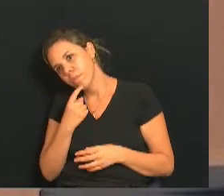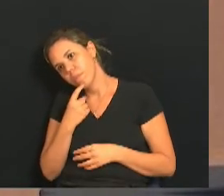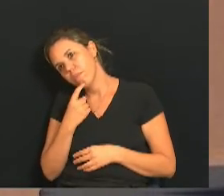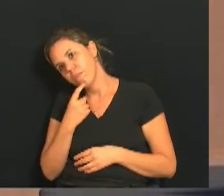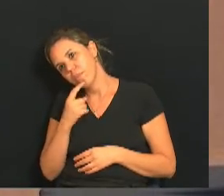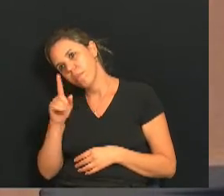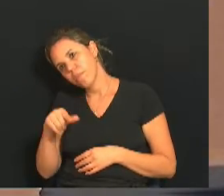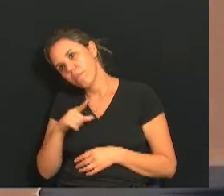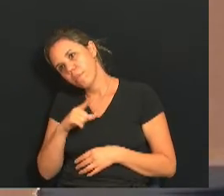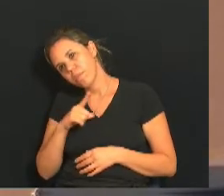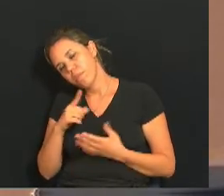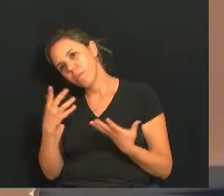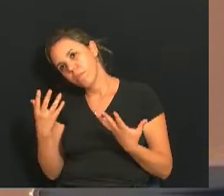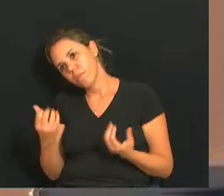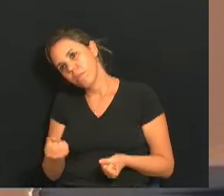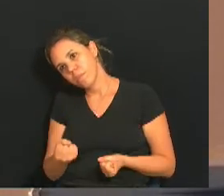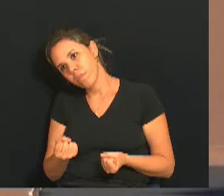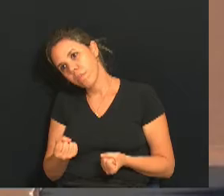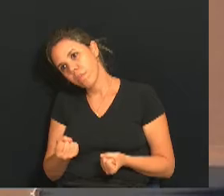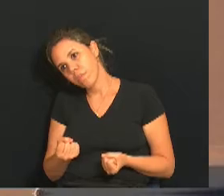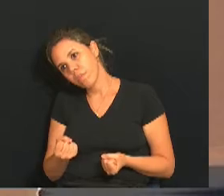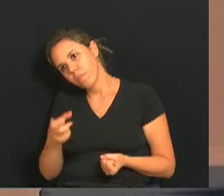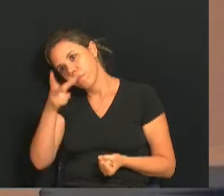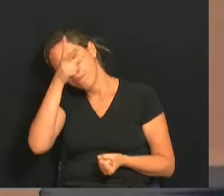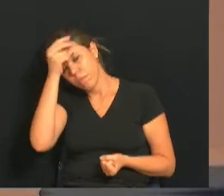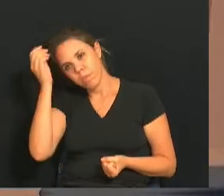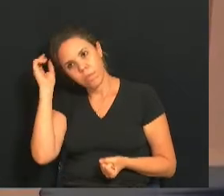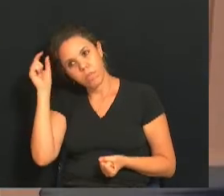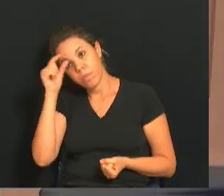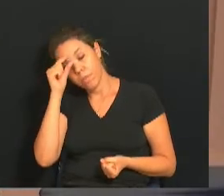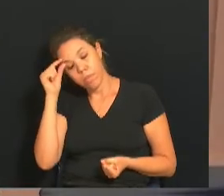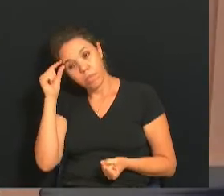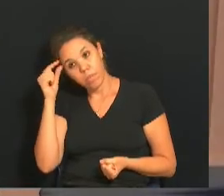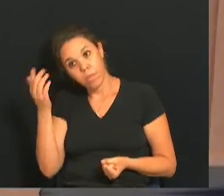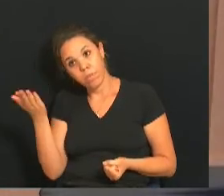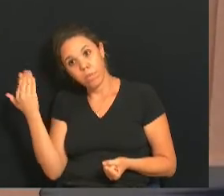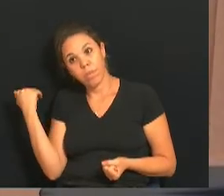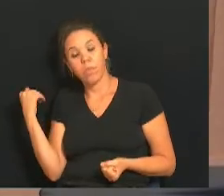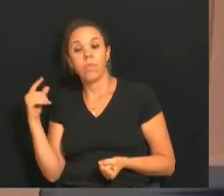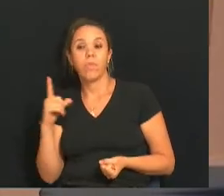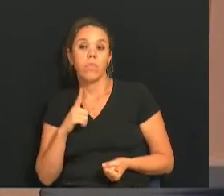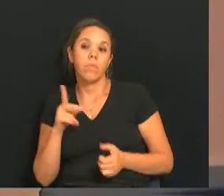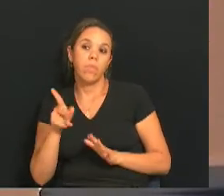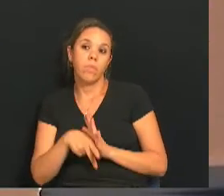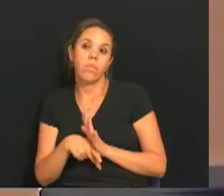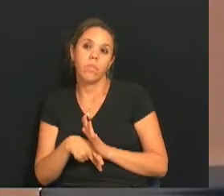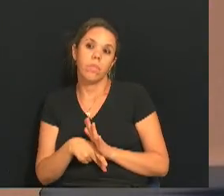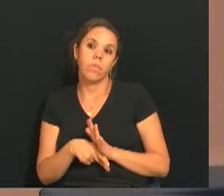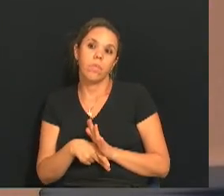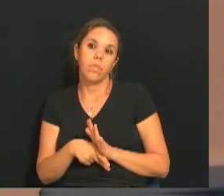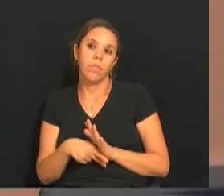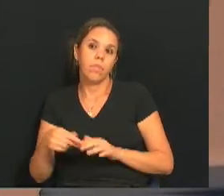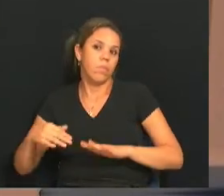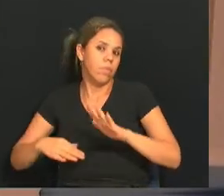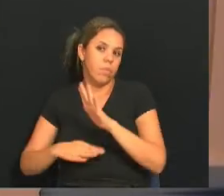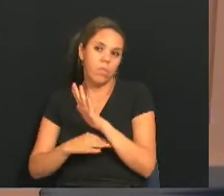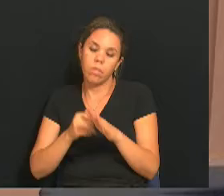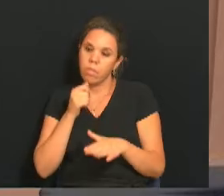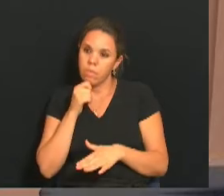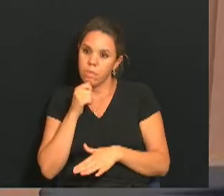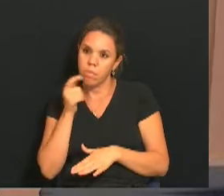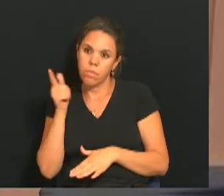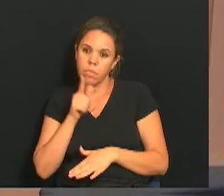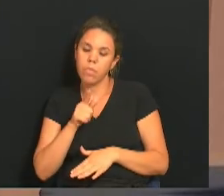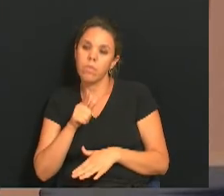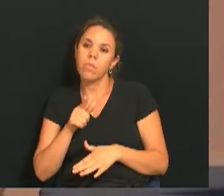teve adesão do então prefeito Jonas Donizete, e esse projeto não passou pela Câmara, mas nós